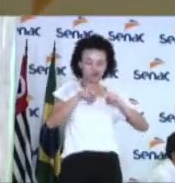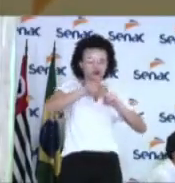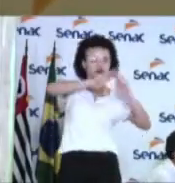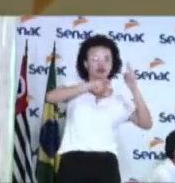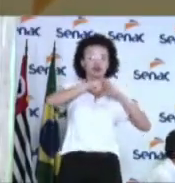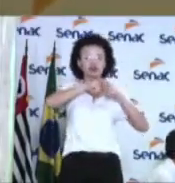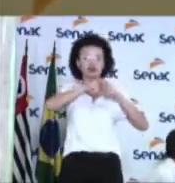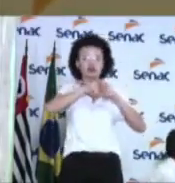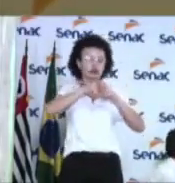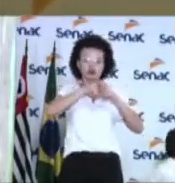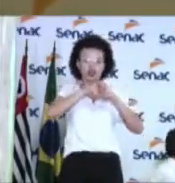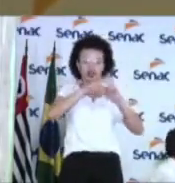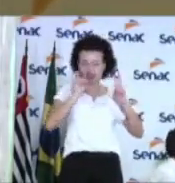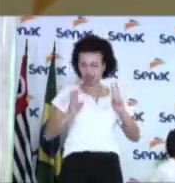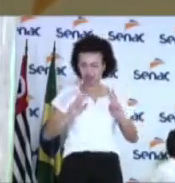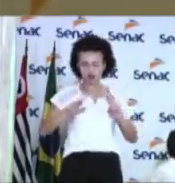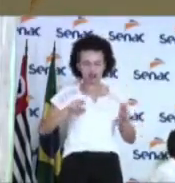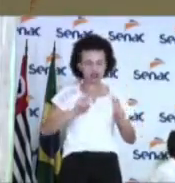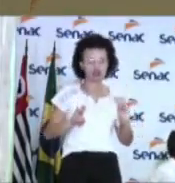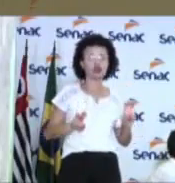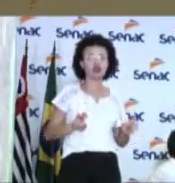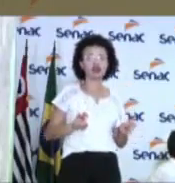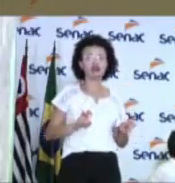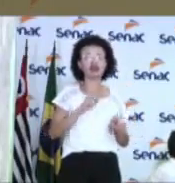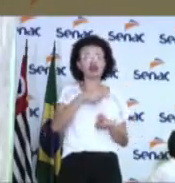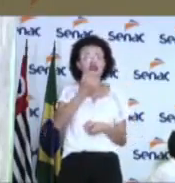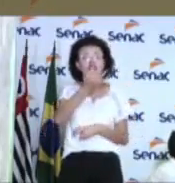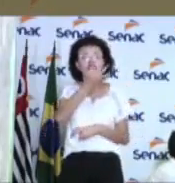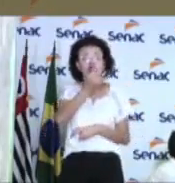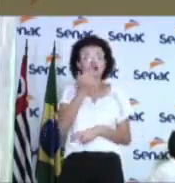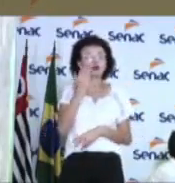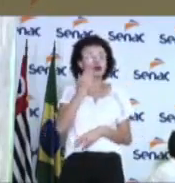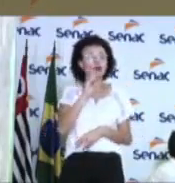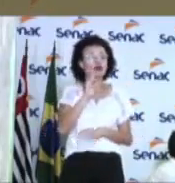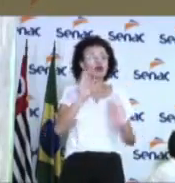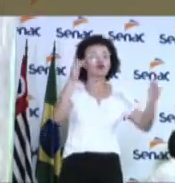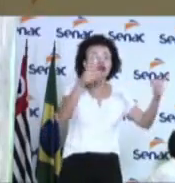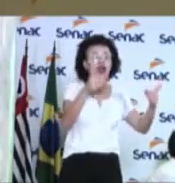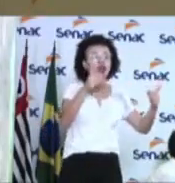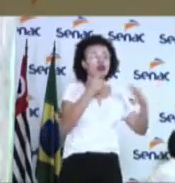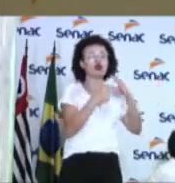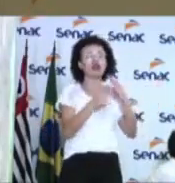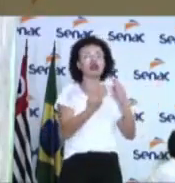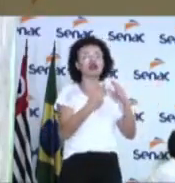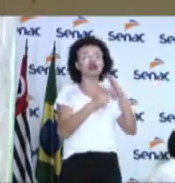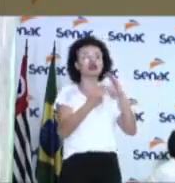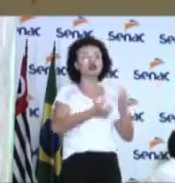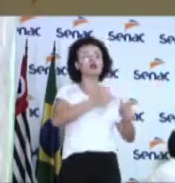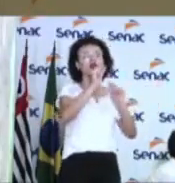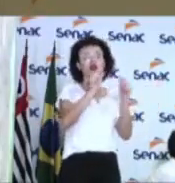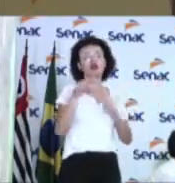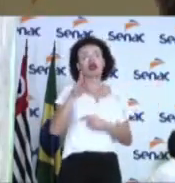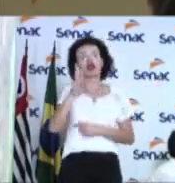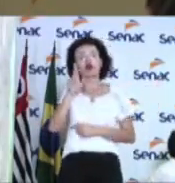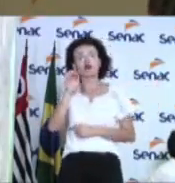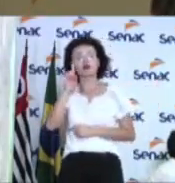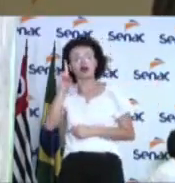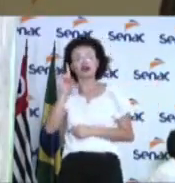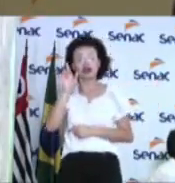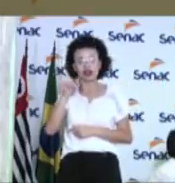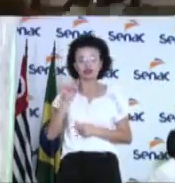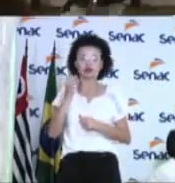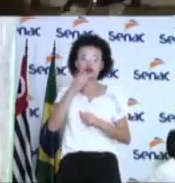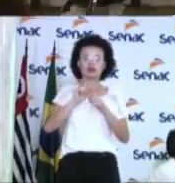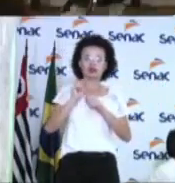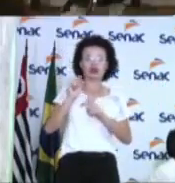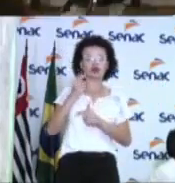não é isso, não é do lado, é você realmente ter essa visão de o que é melhor para o cliente. É um brand content? Vamos fazer isso ficar legal.